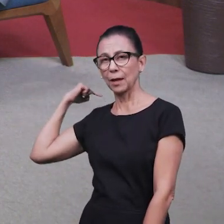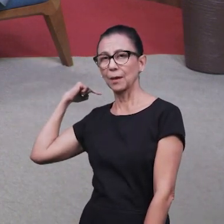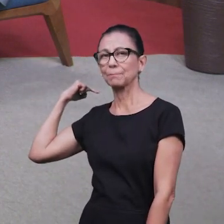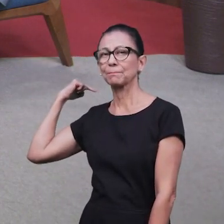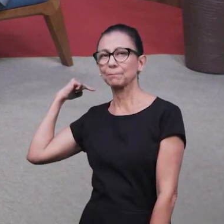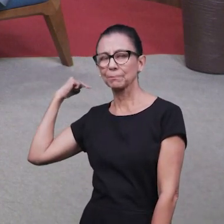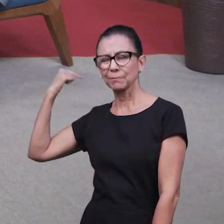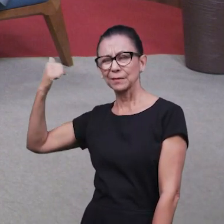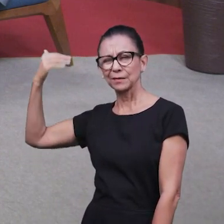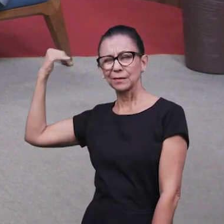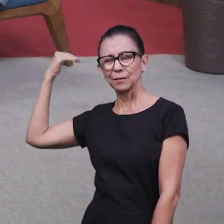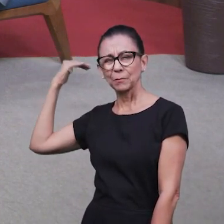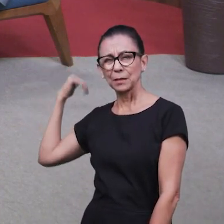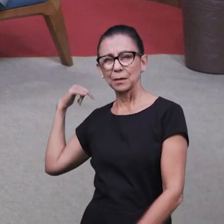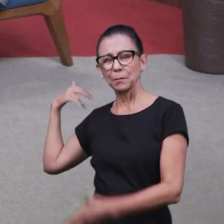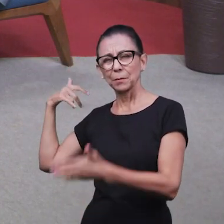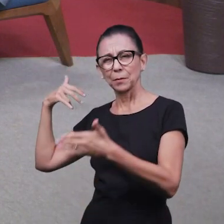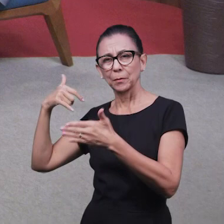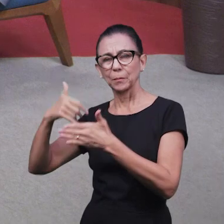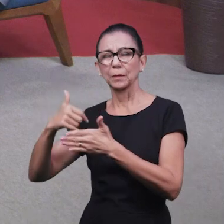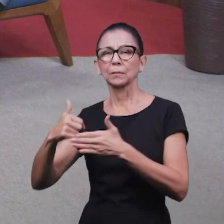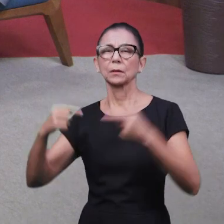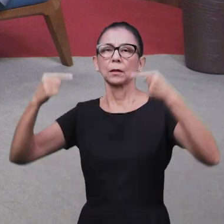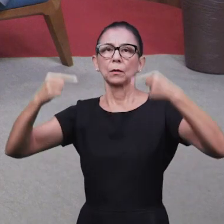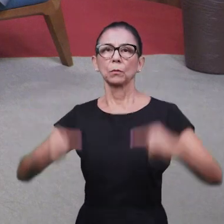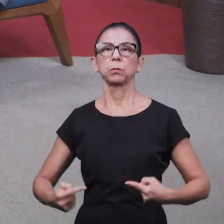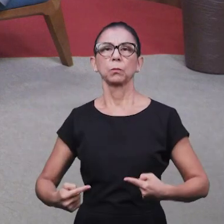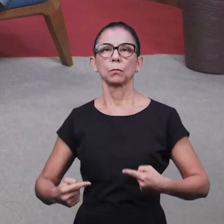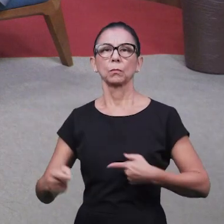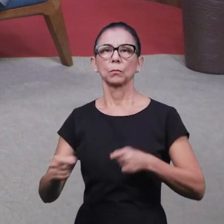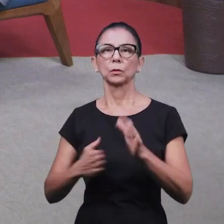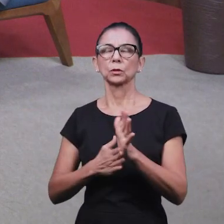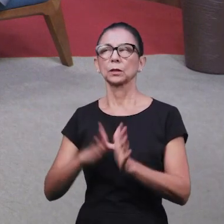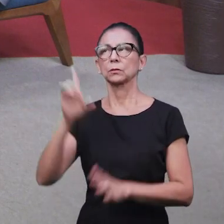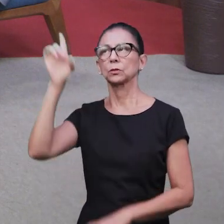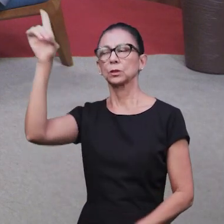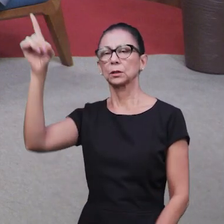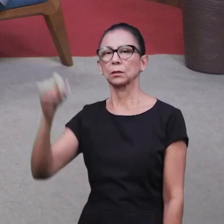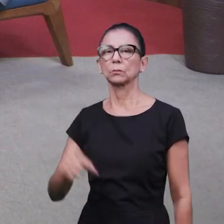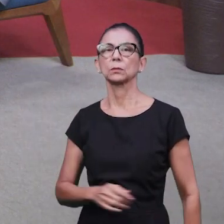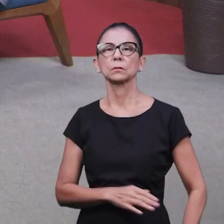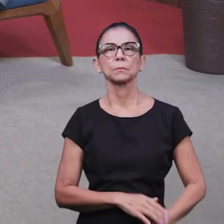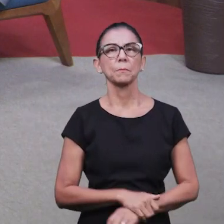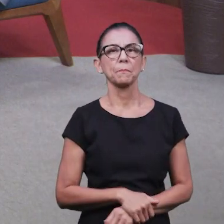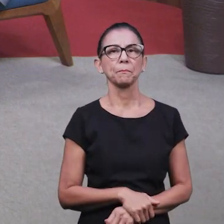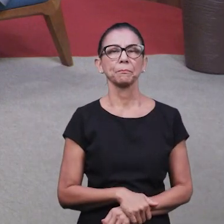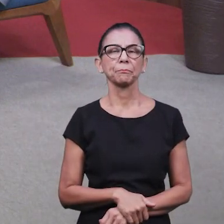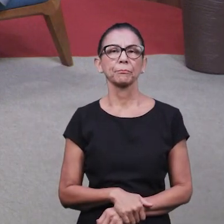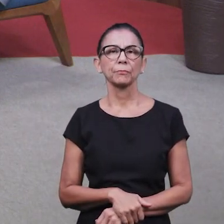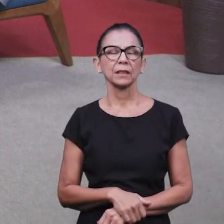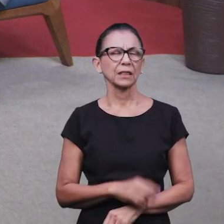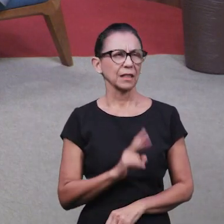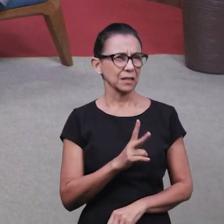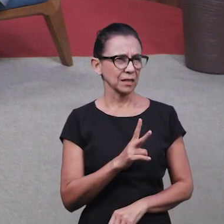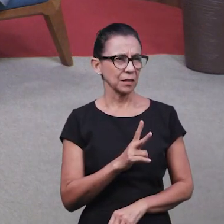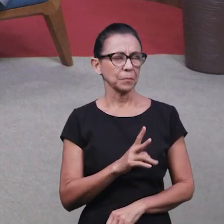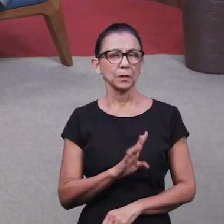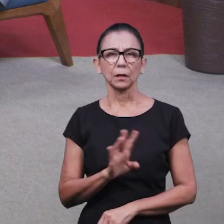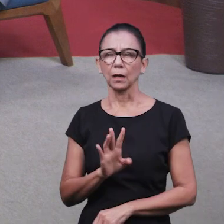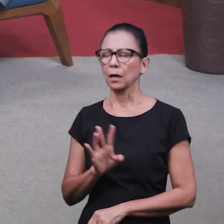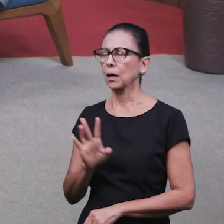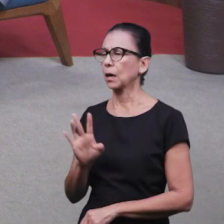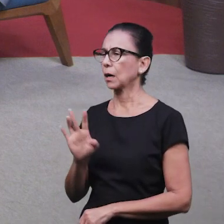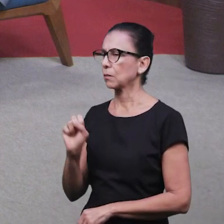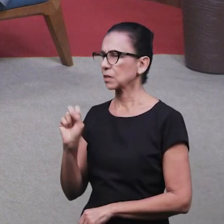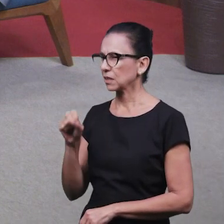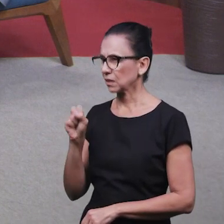sempre tivemos ou sempre houve a oposição ao projeto de Deus? Sim, pastor Josias, sem dúvida, não resta dúvida de